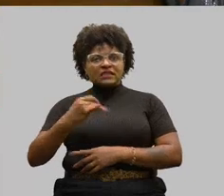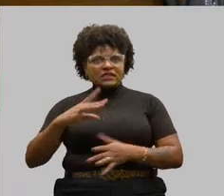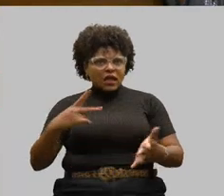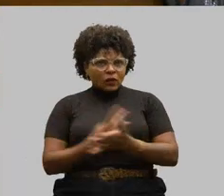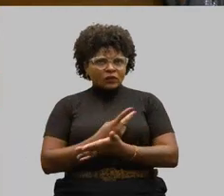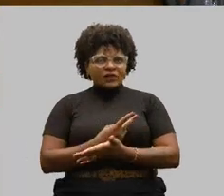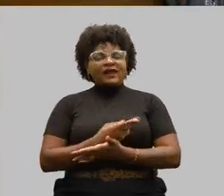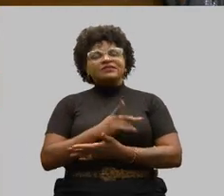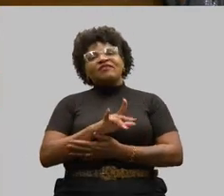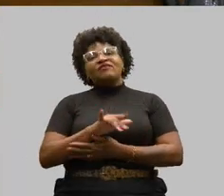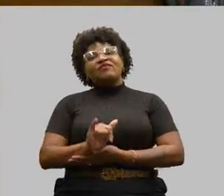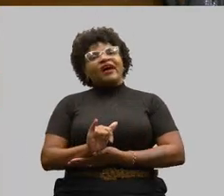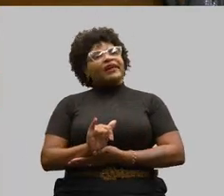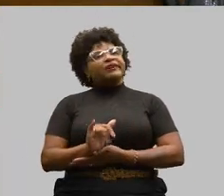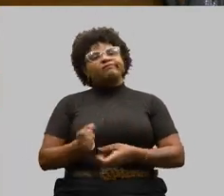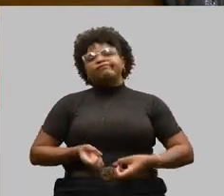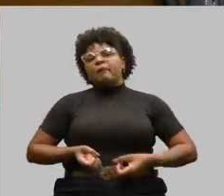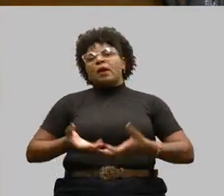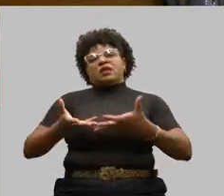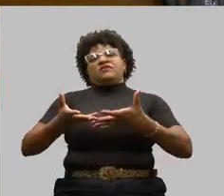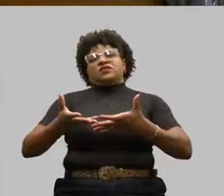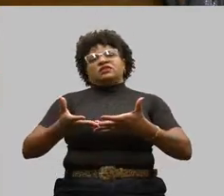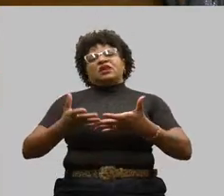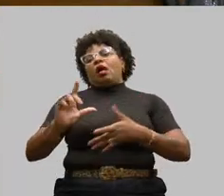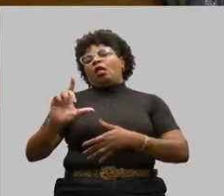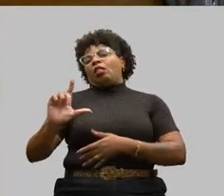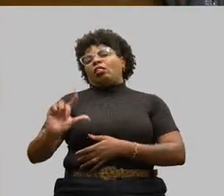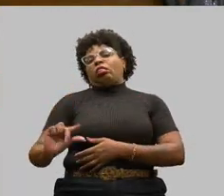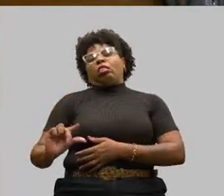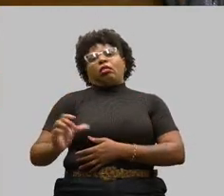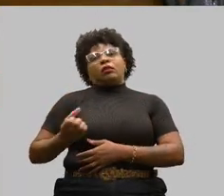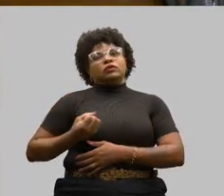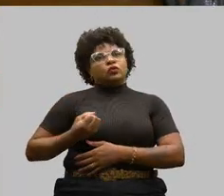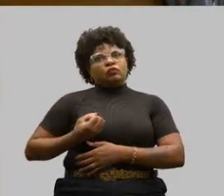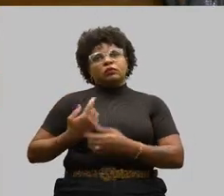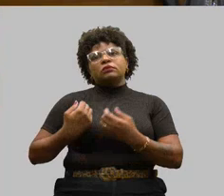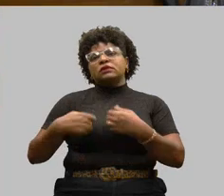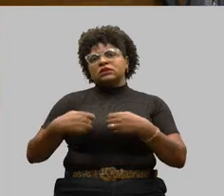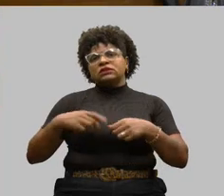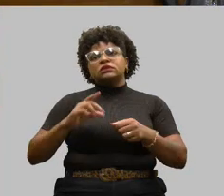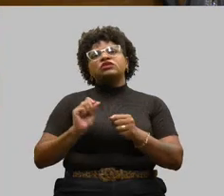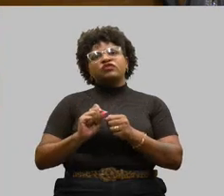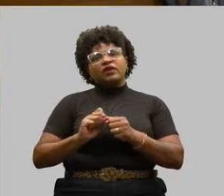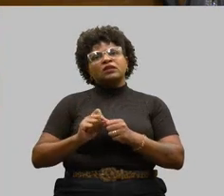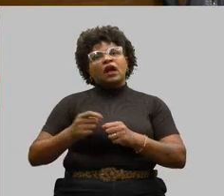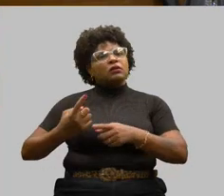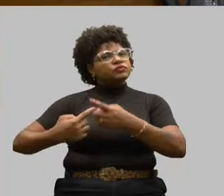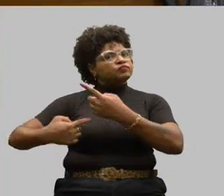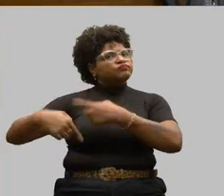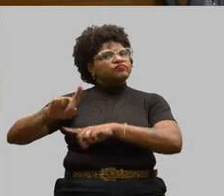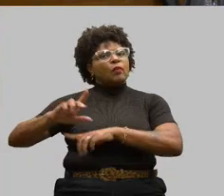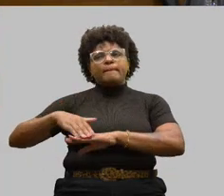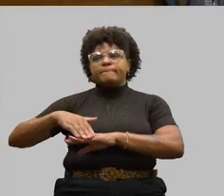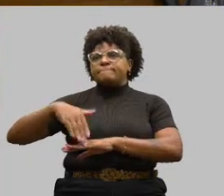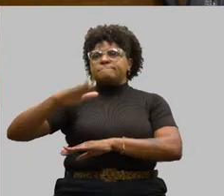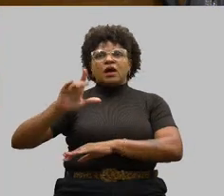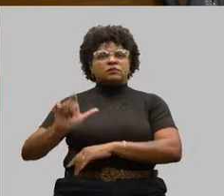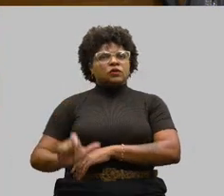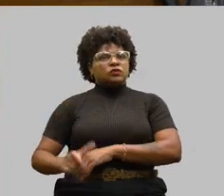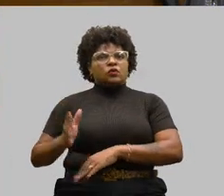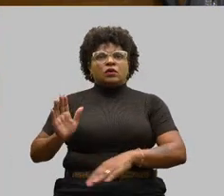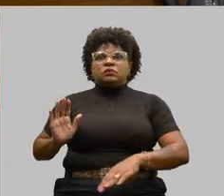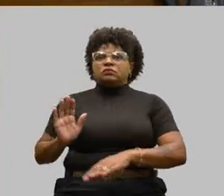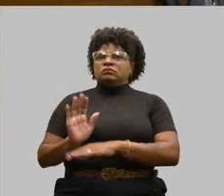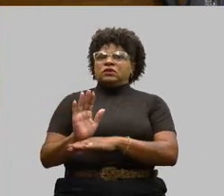pequeno de pessoas com deficiência em idade laboral então a gente precisa realmente Ir Além para que mais pessoas sejam beneficiadas mas